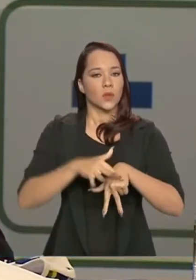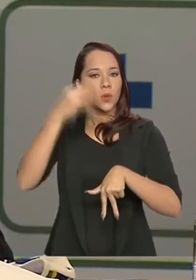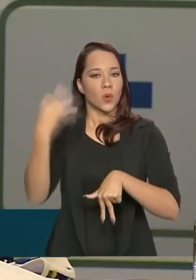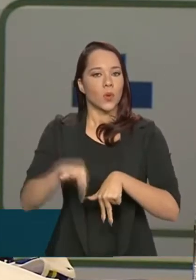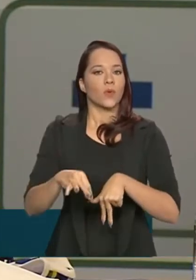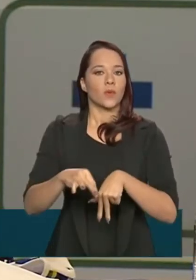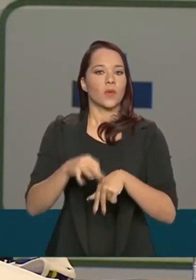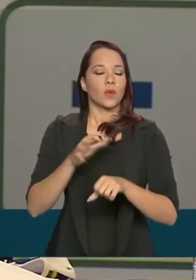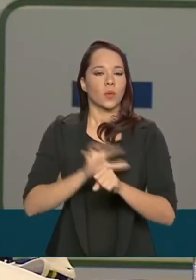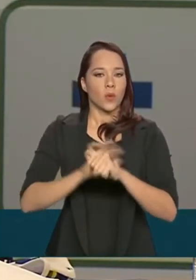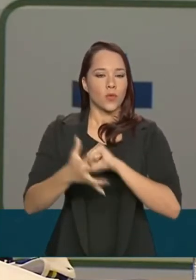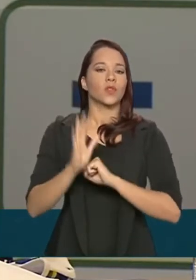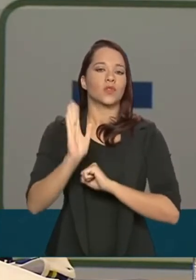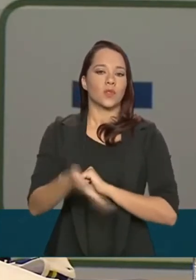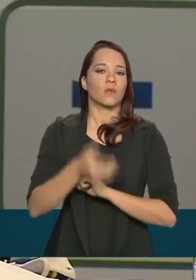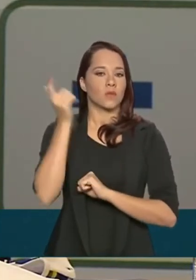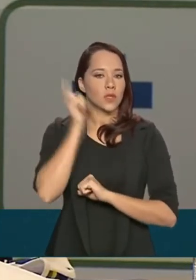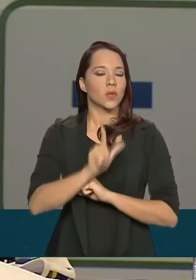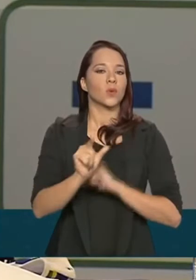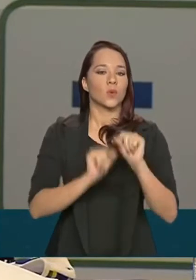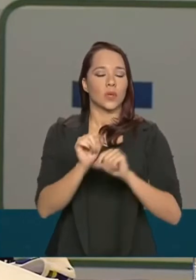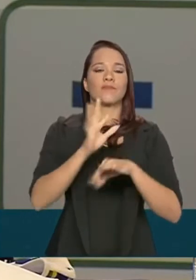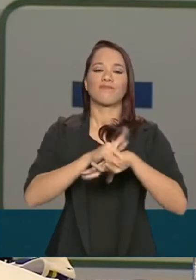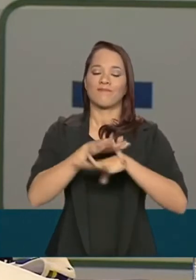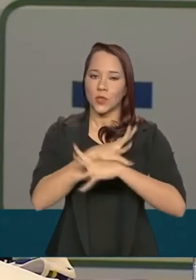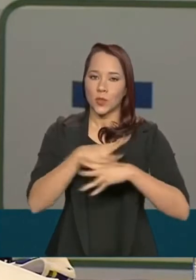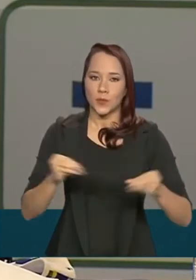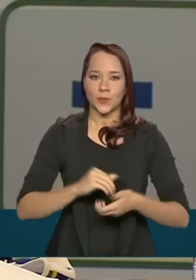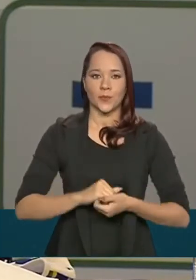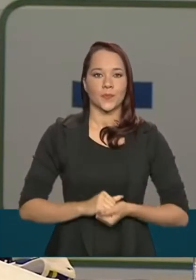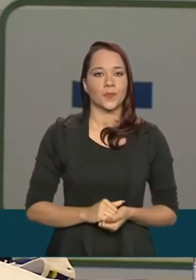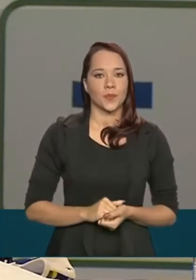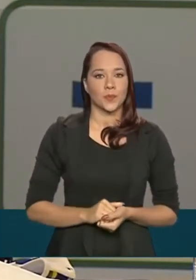com Covid-19 estão recuperadas.